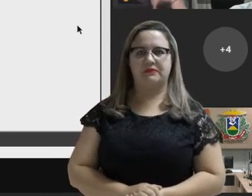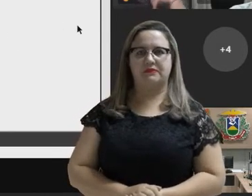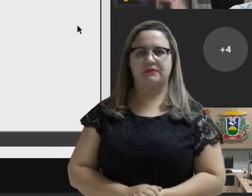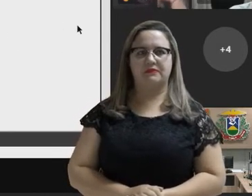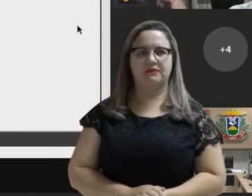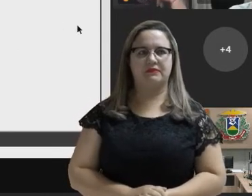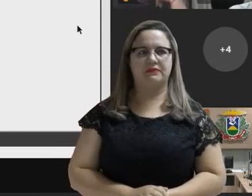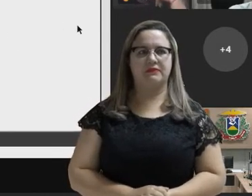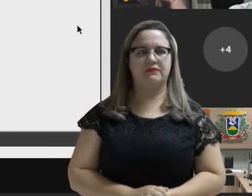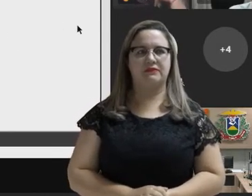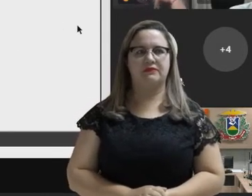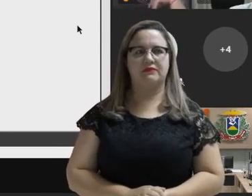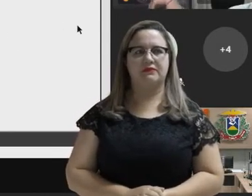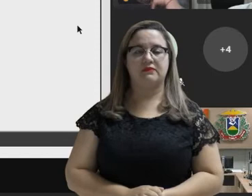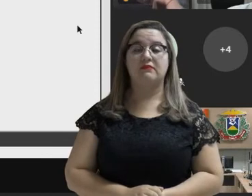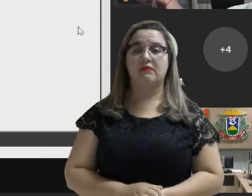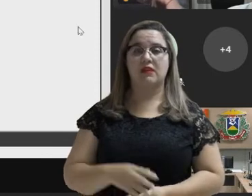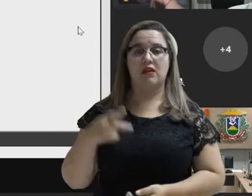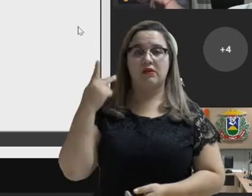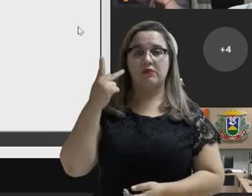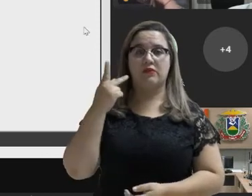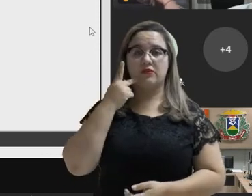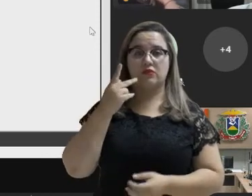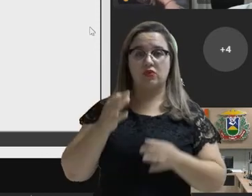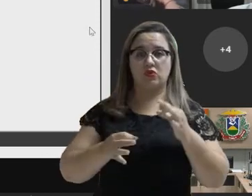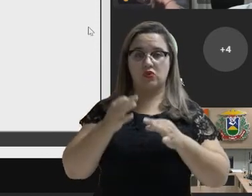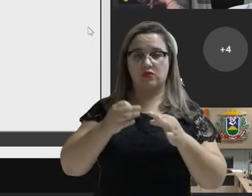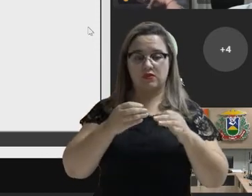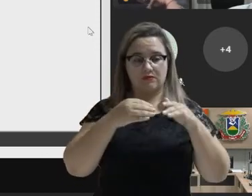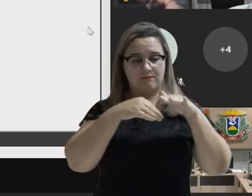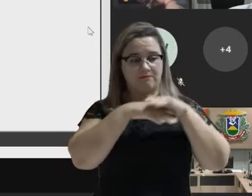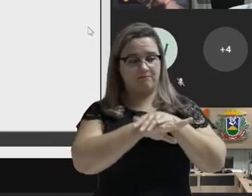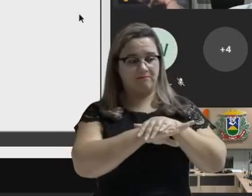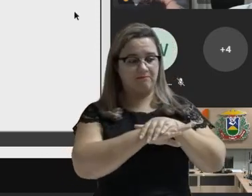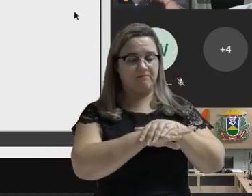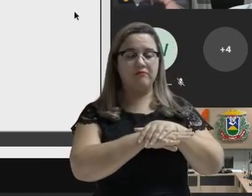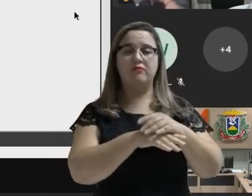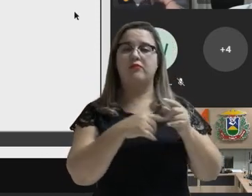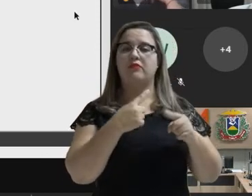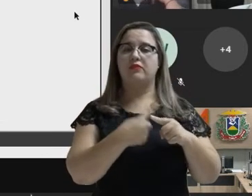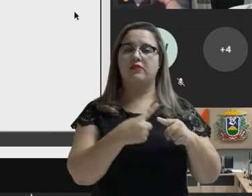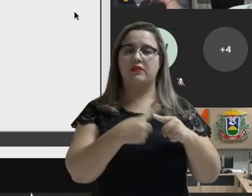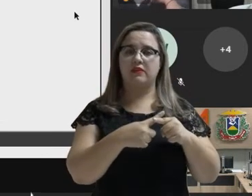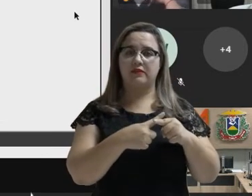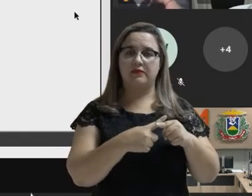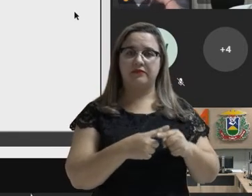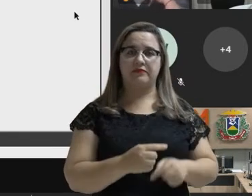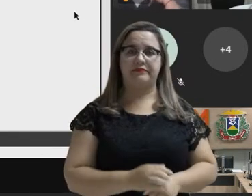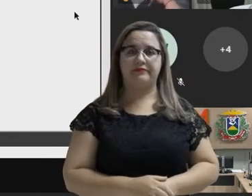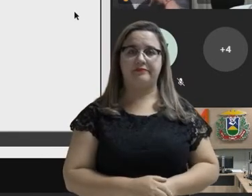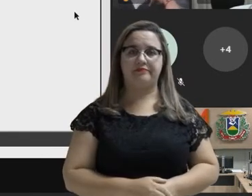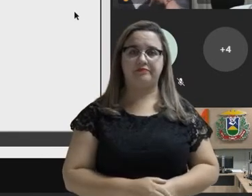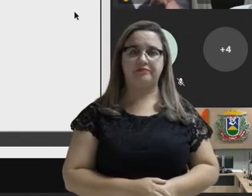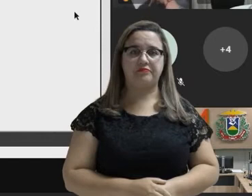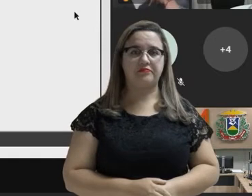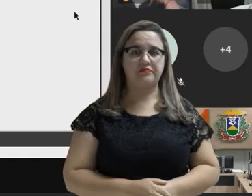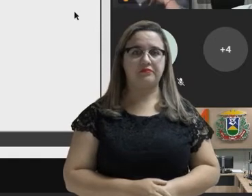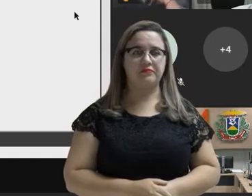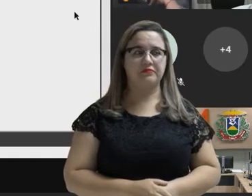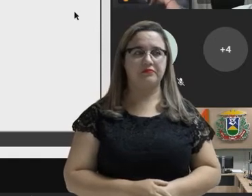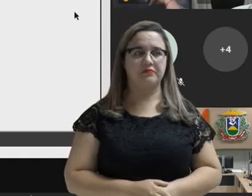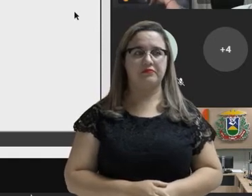E aí, o promotor de justiça arquivou o procedimento sob o seguinte formulamento: que